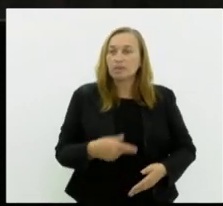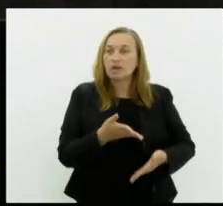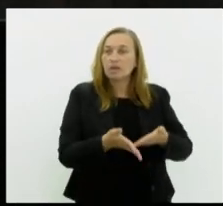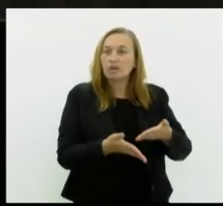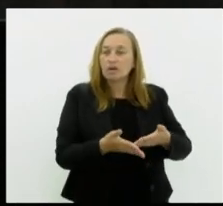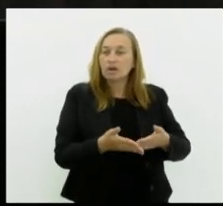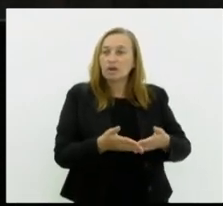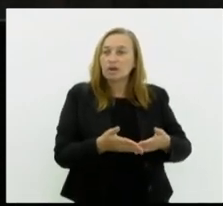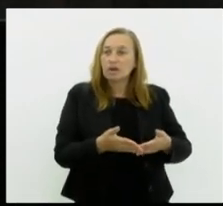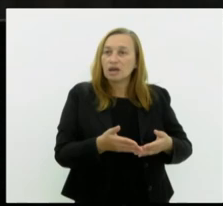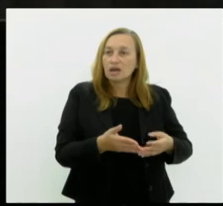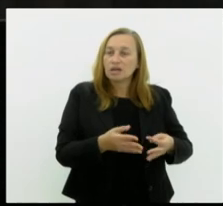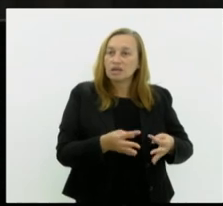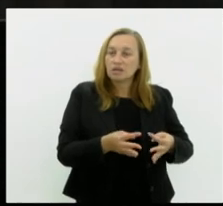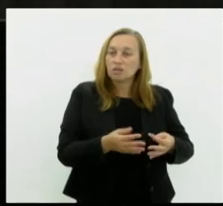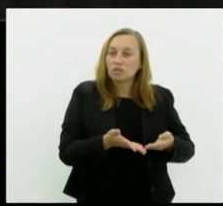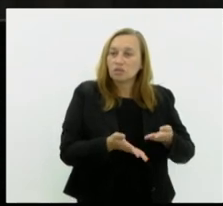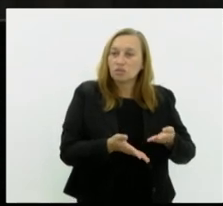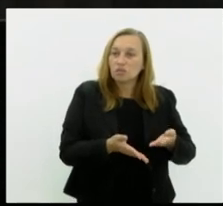de forma